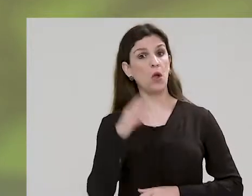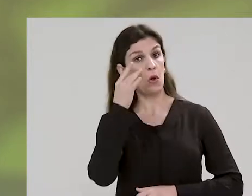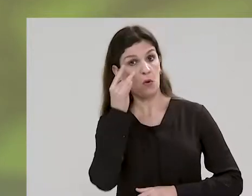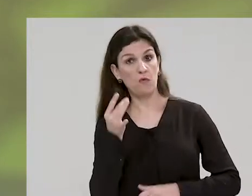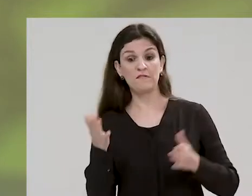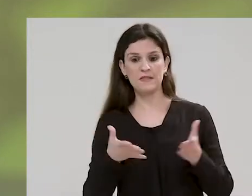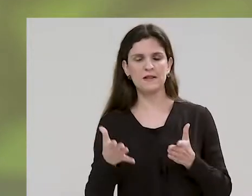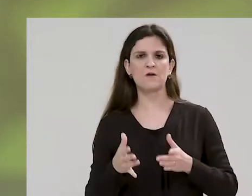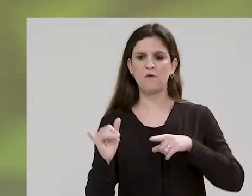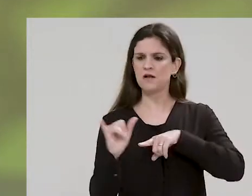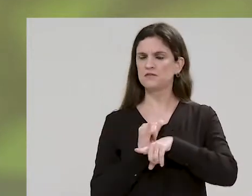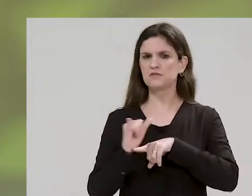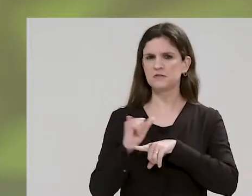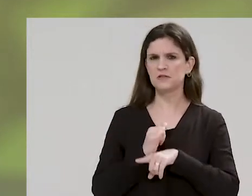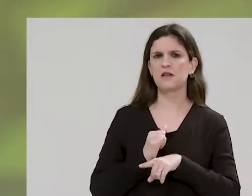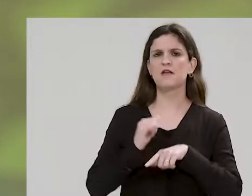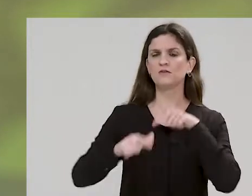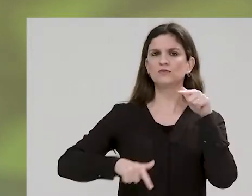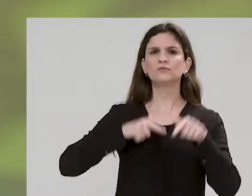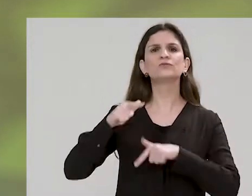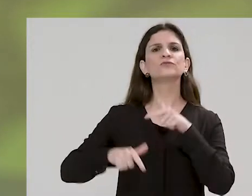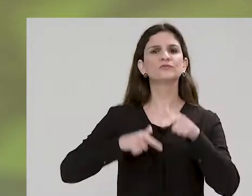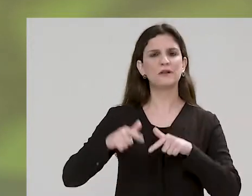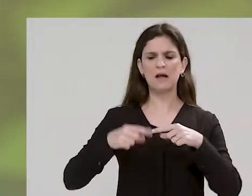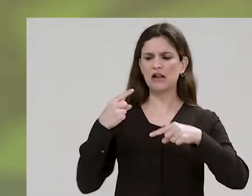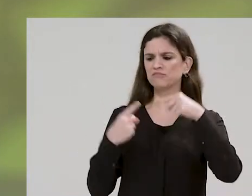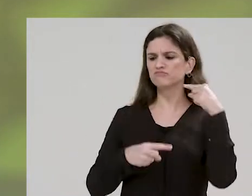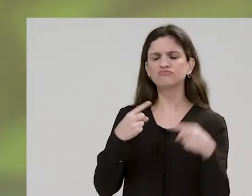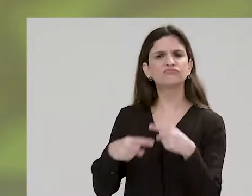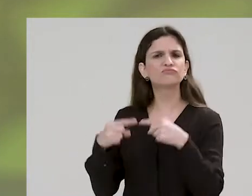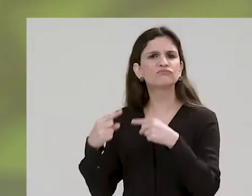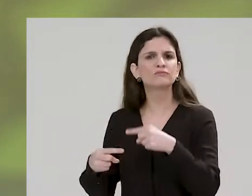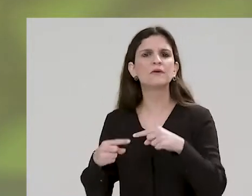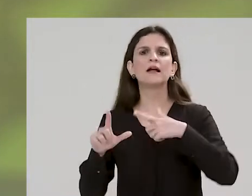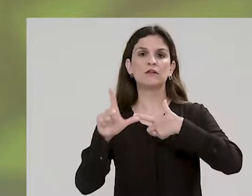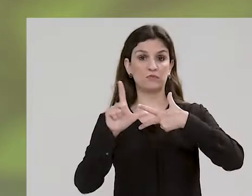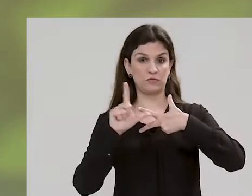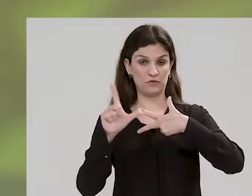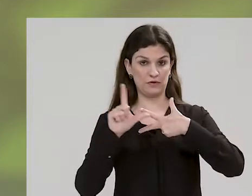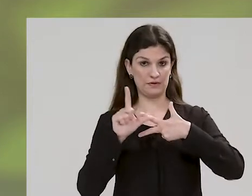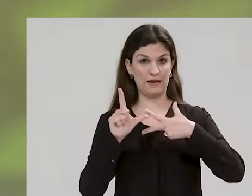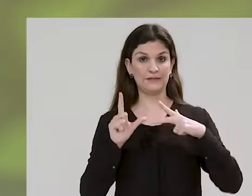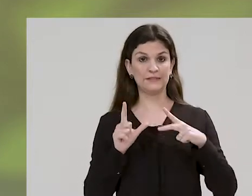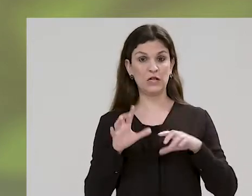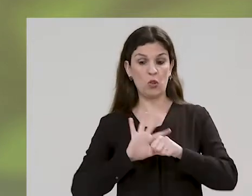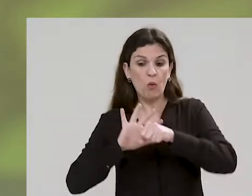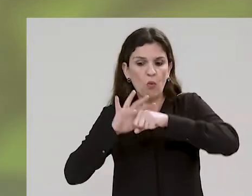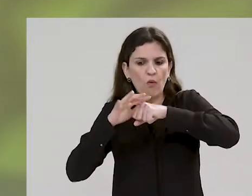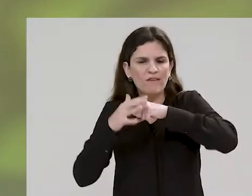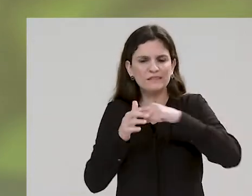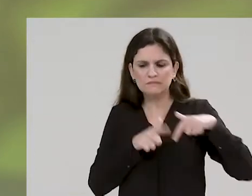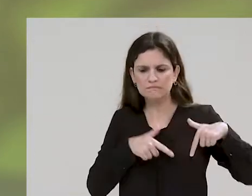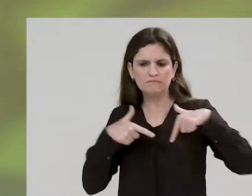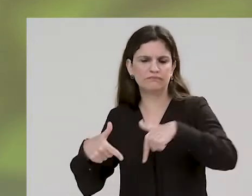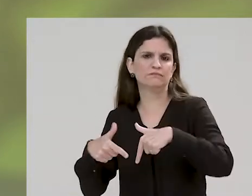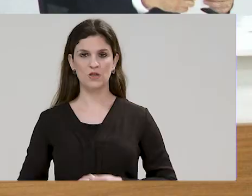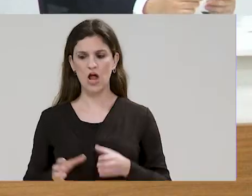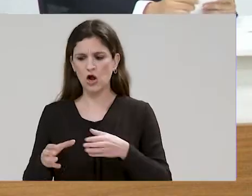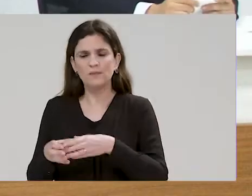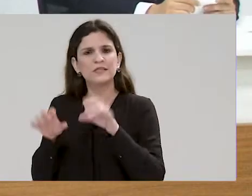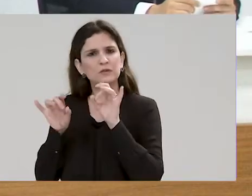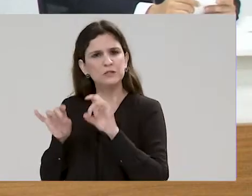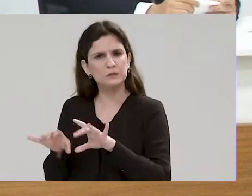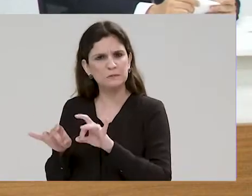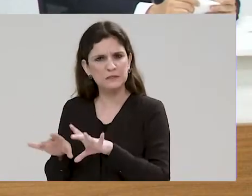o balanço das ações adotadas na capital nesta semana e os debates realizados pelo Legislativo no combate ao coronavírus.